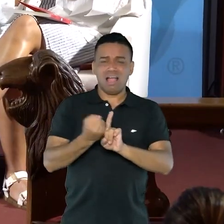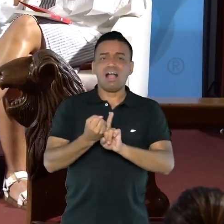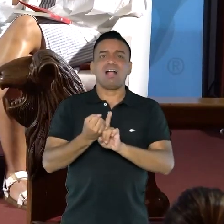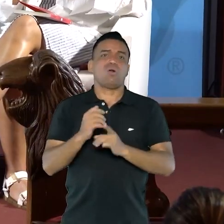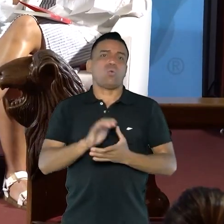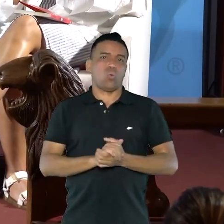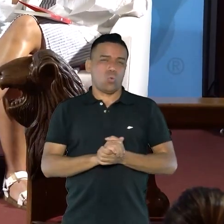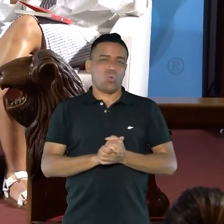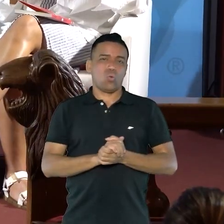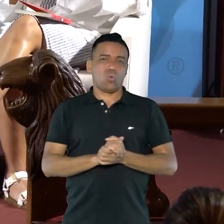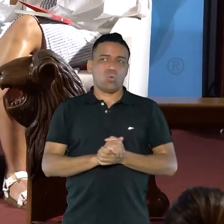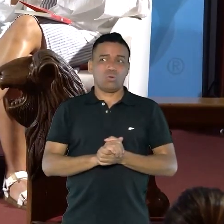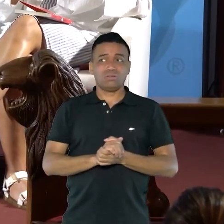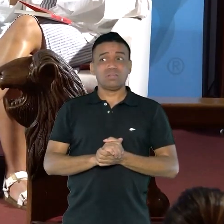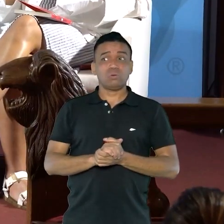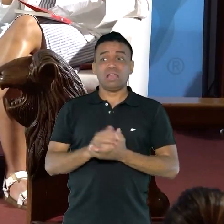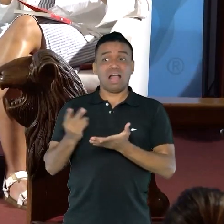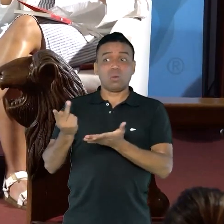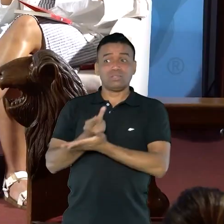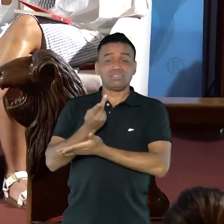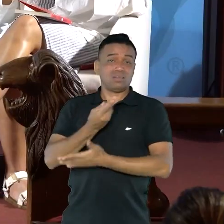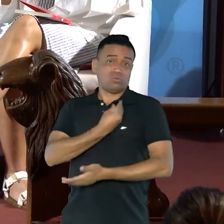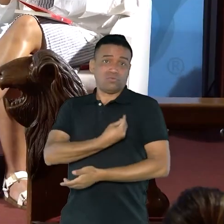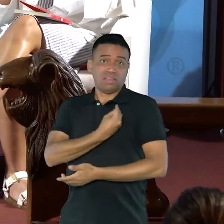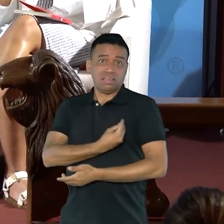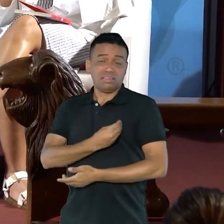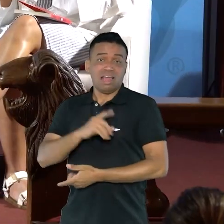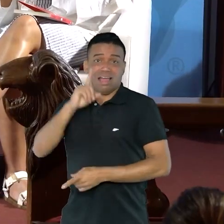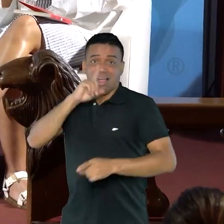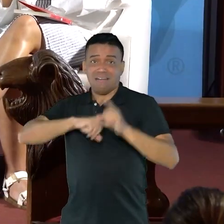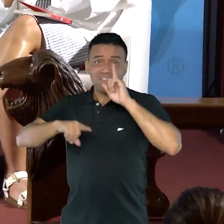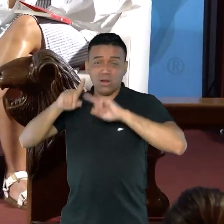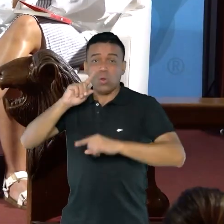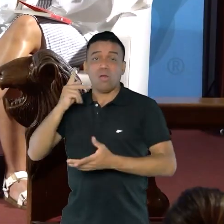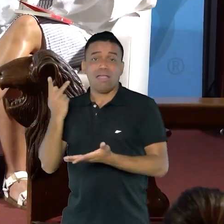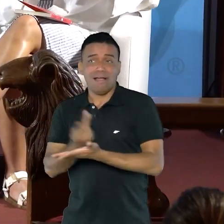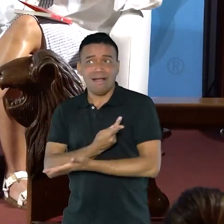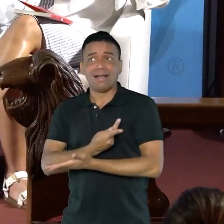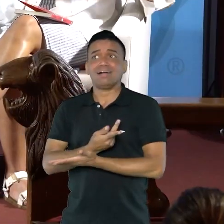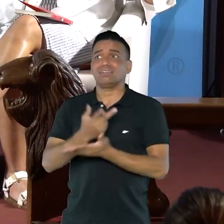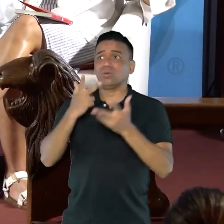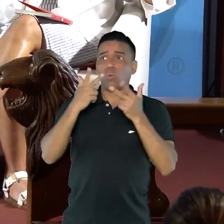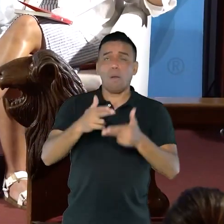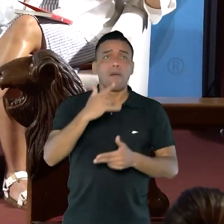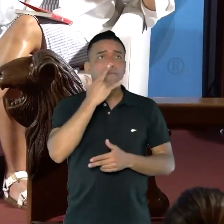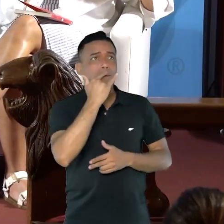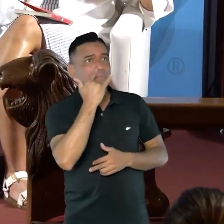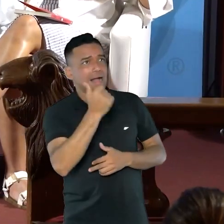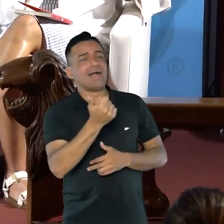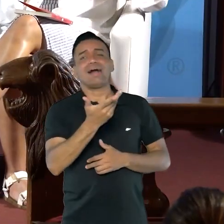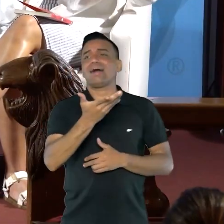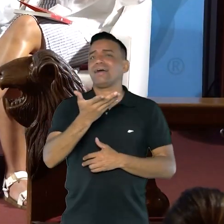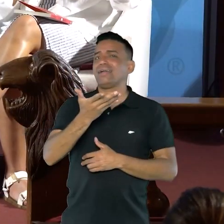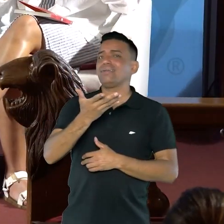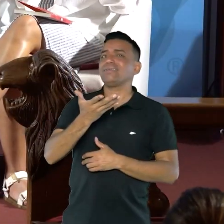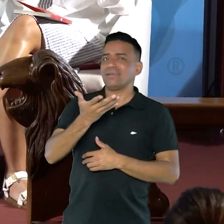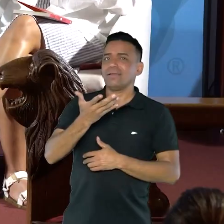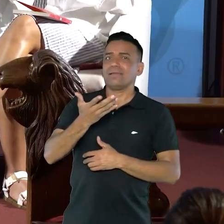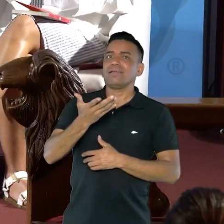de errado para que você não obedeça tanto assim como deveria seu pai, seu marido, seu patrão, enfim,